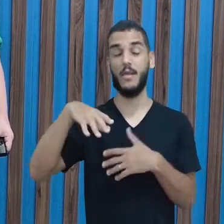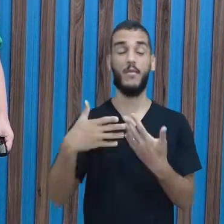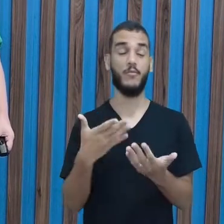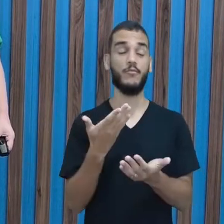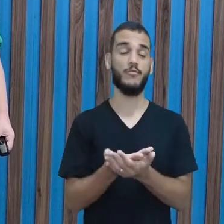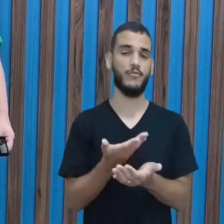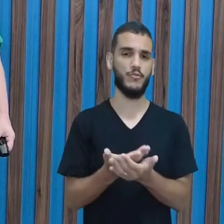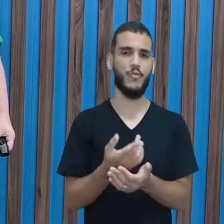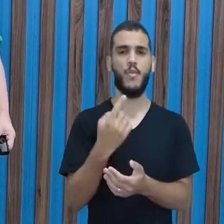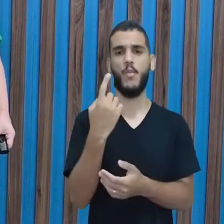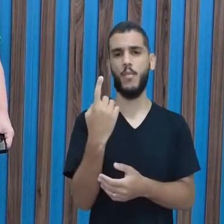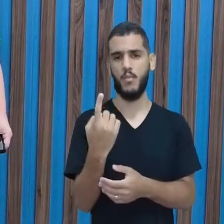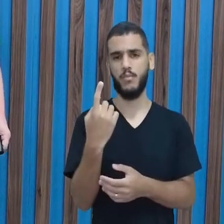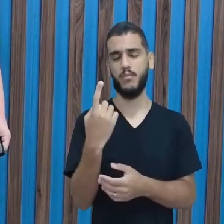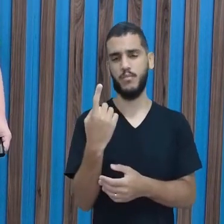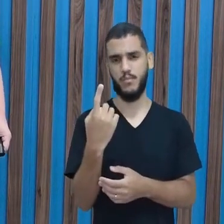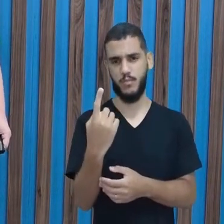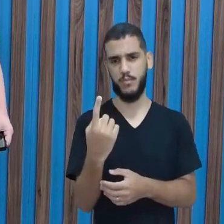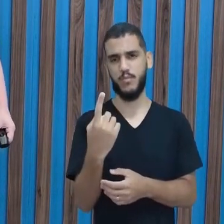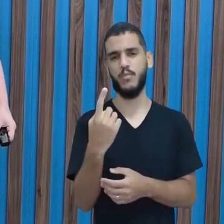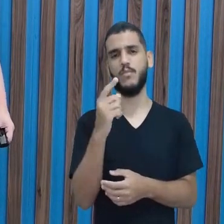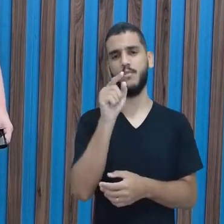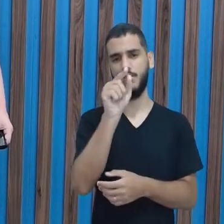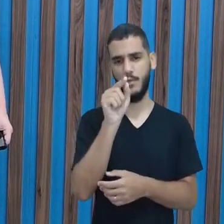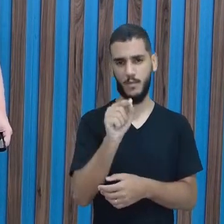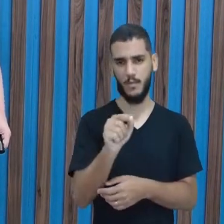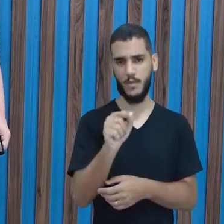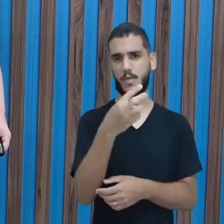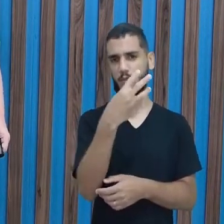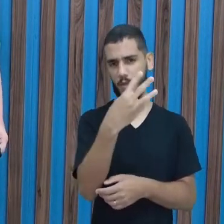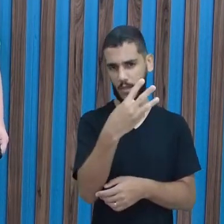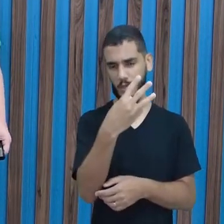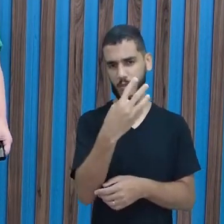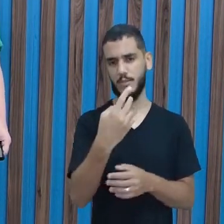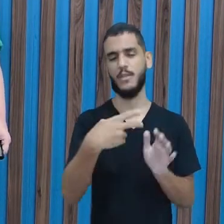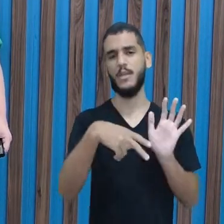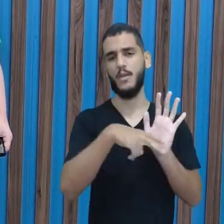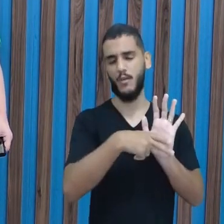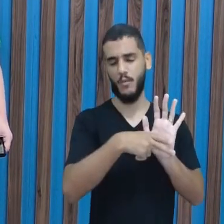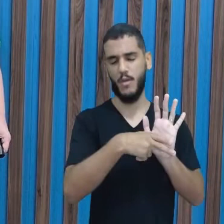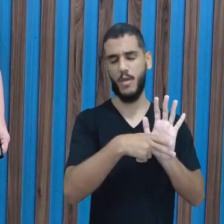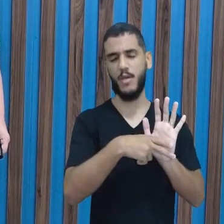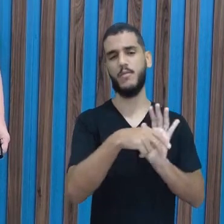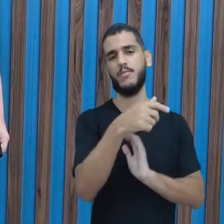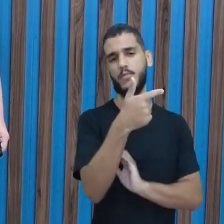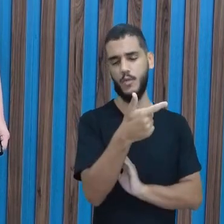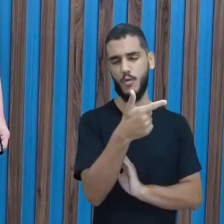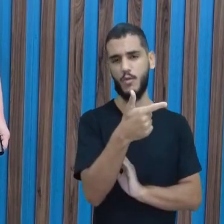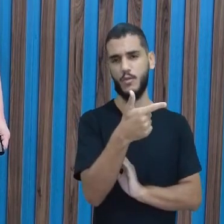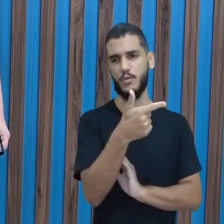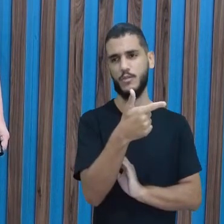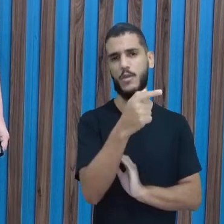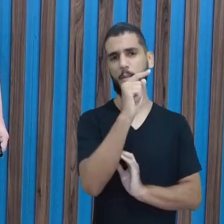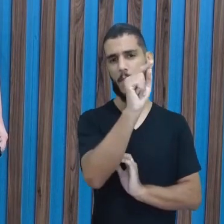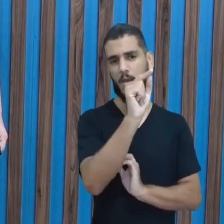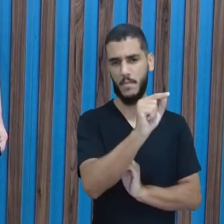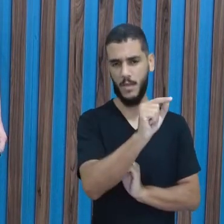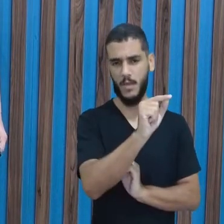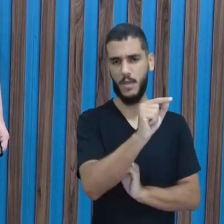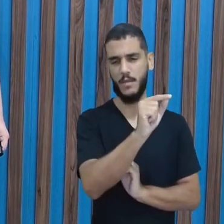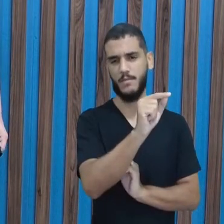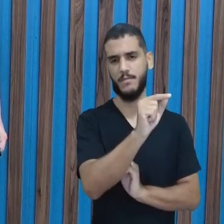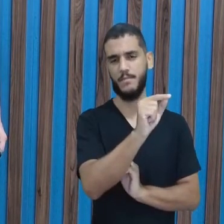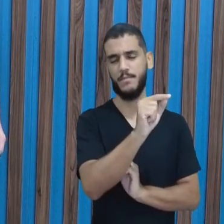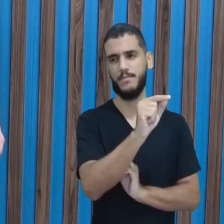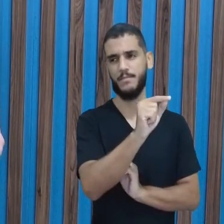está para 3, assim como, que é o igual, dois pontinhos,